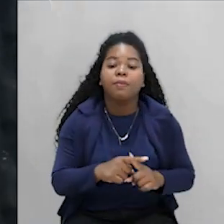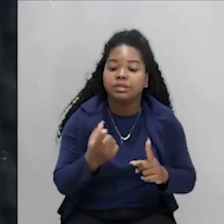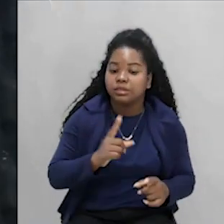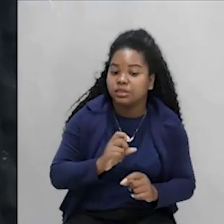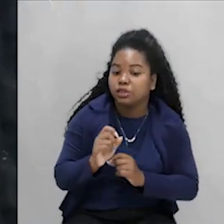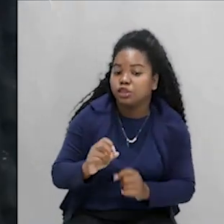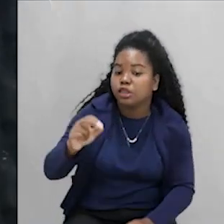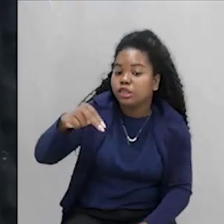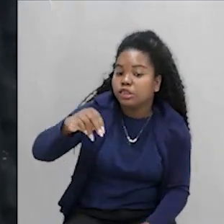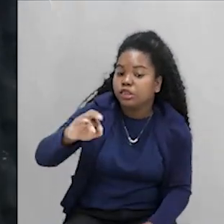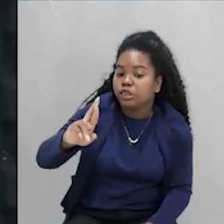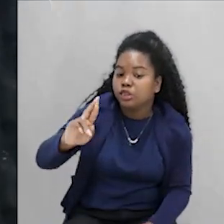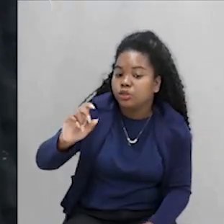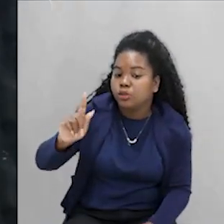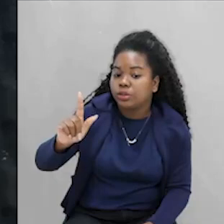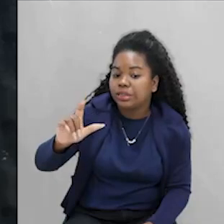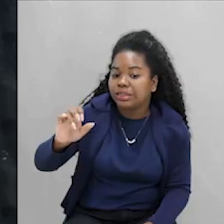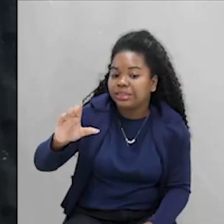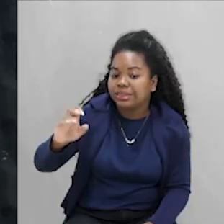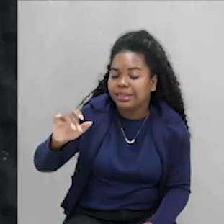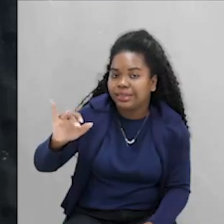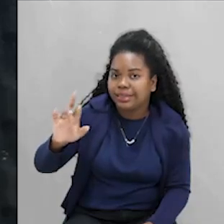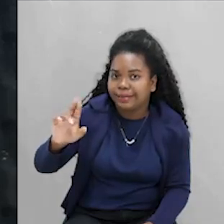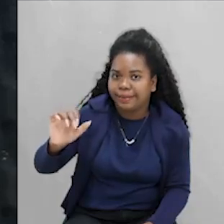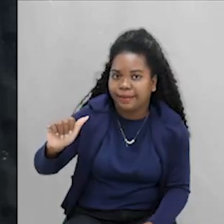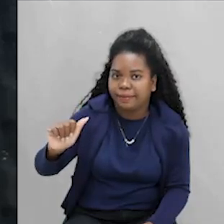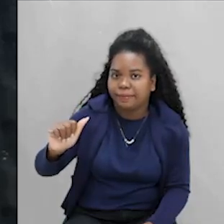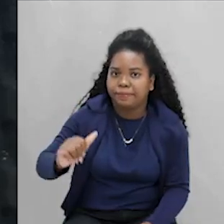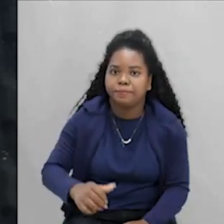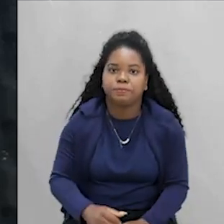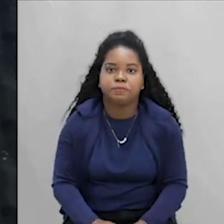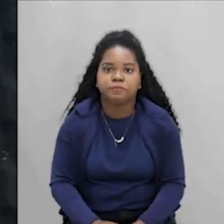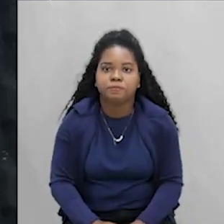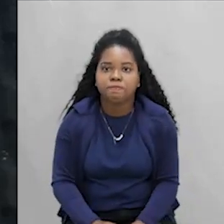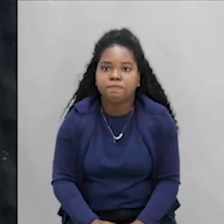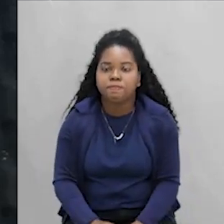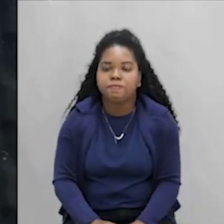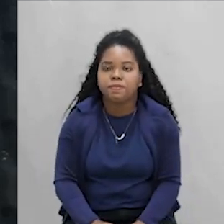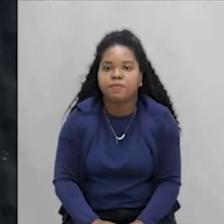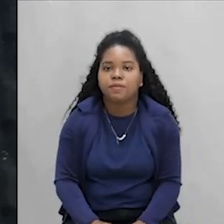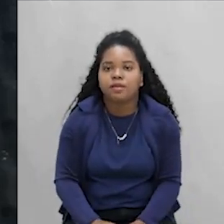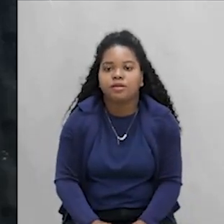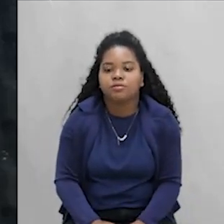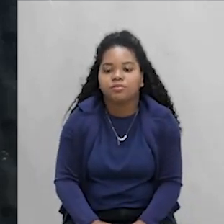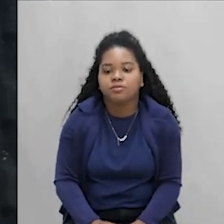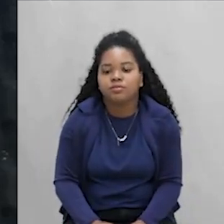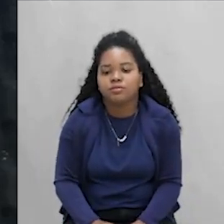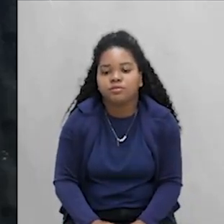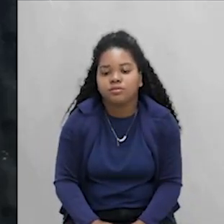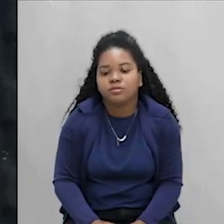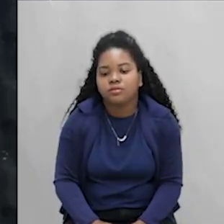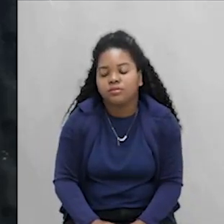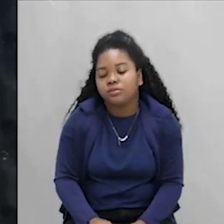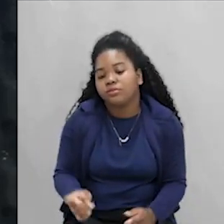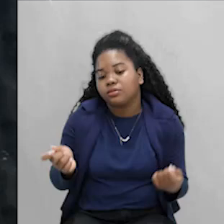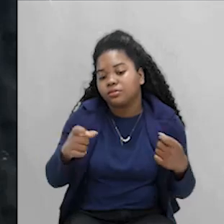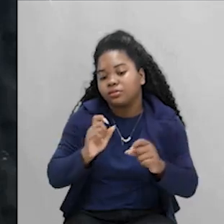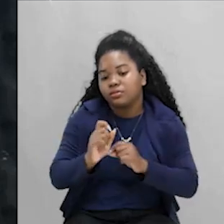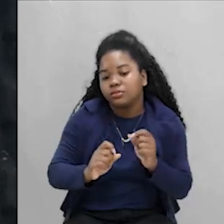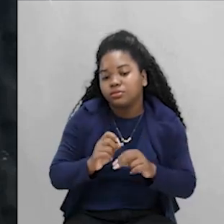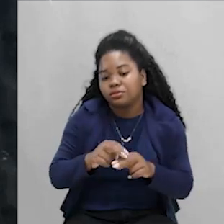a nitroglicerina certo a nitroglicerina ela é obtida